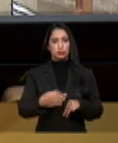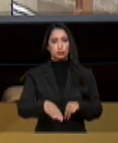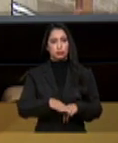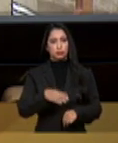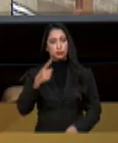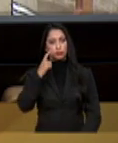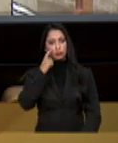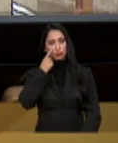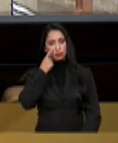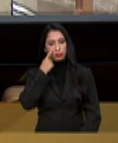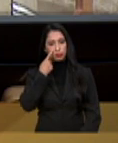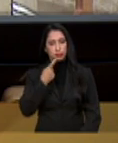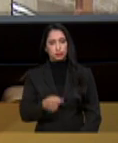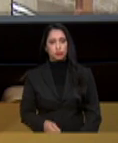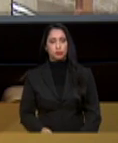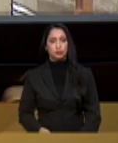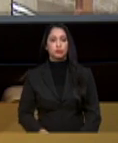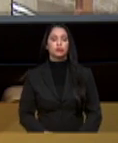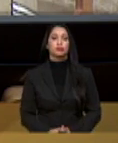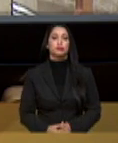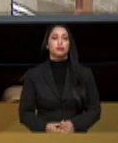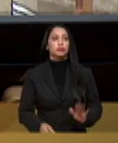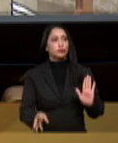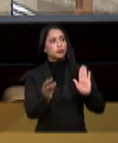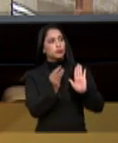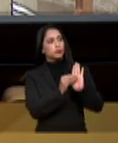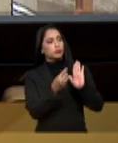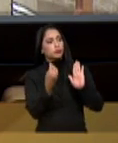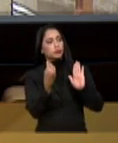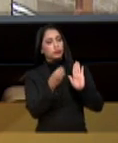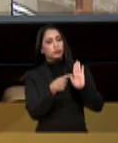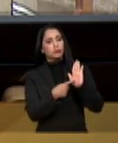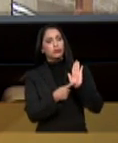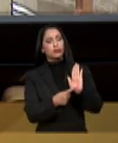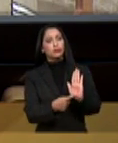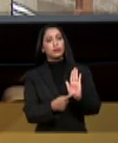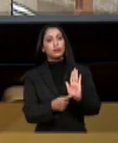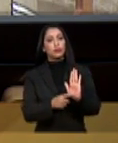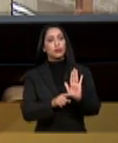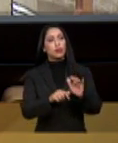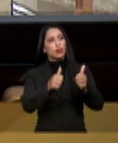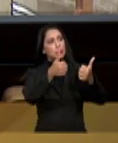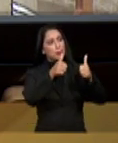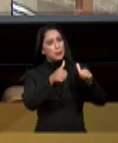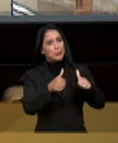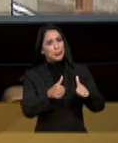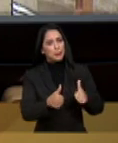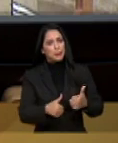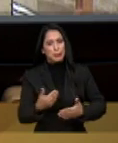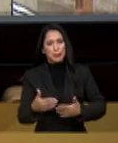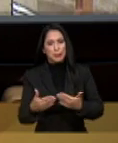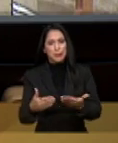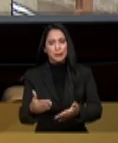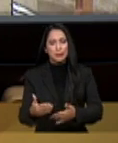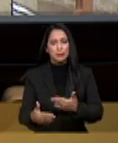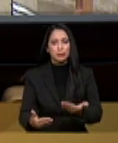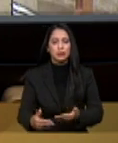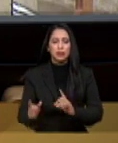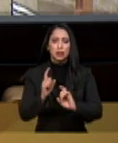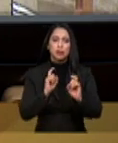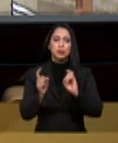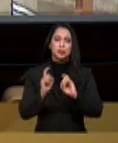Cássio. Augusto Aras tem pele branca, cabelos grisalhos, assim como a barba e o bigode. Toga preta por cima